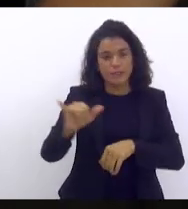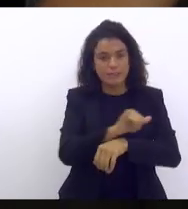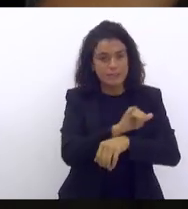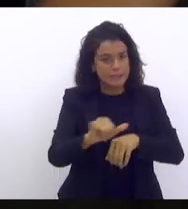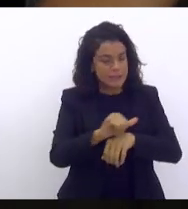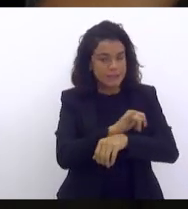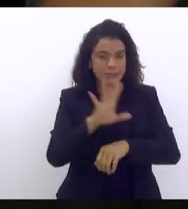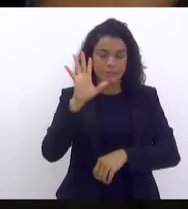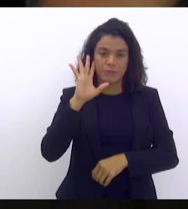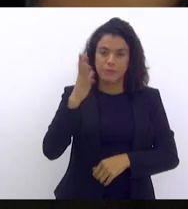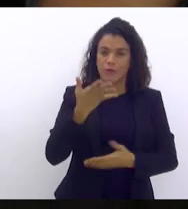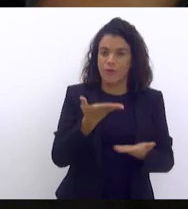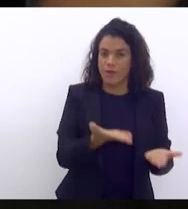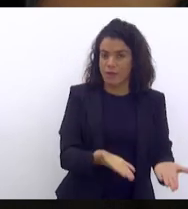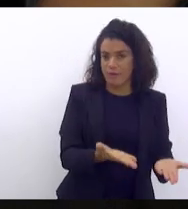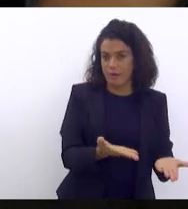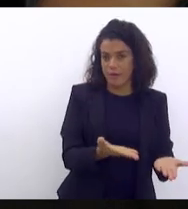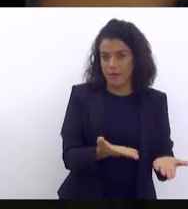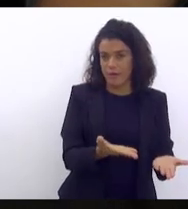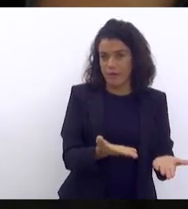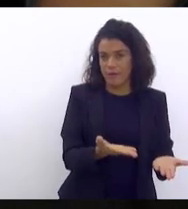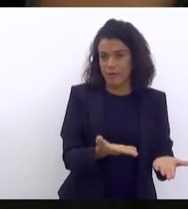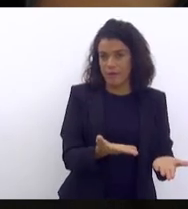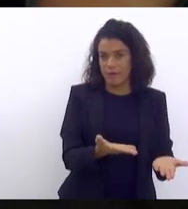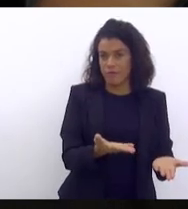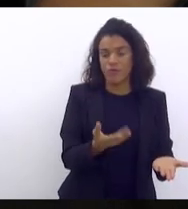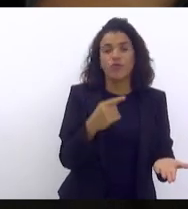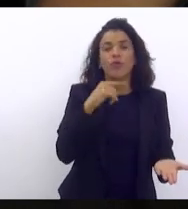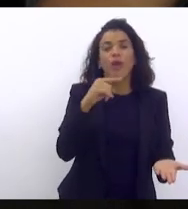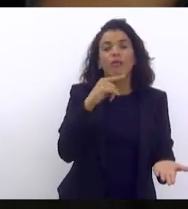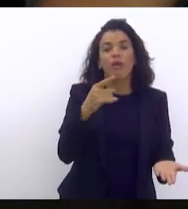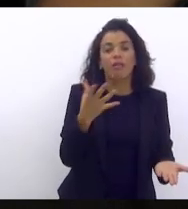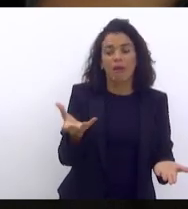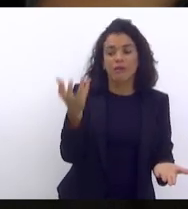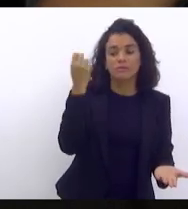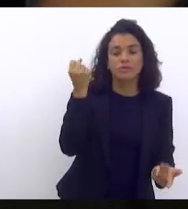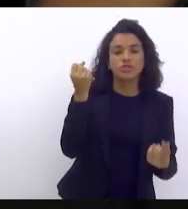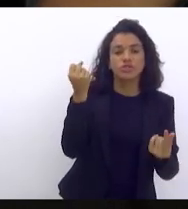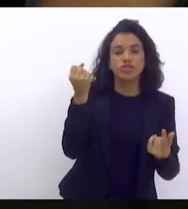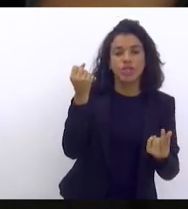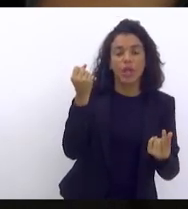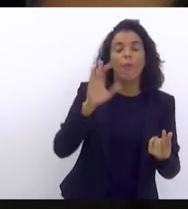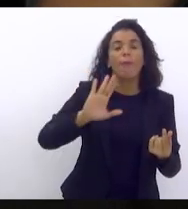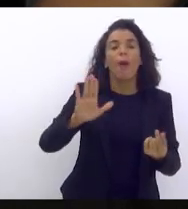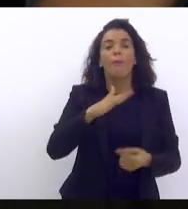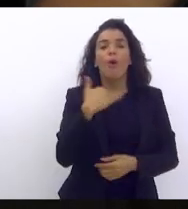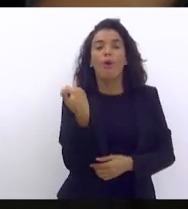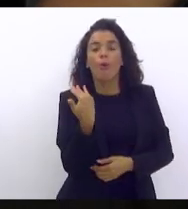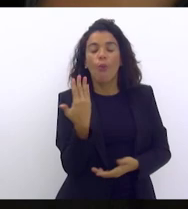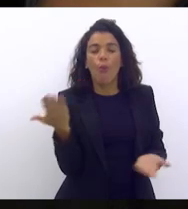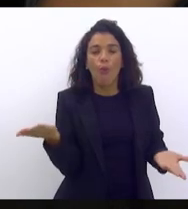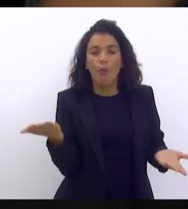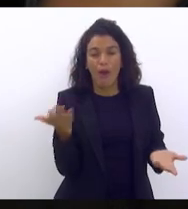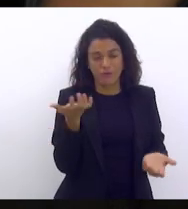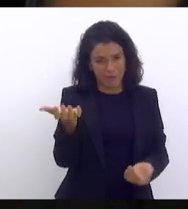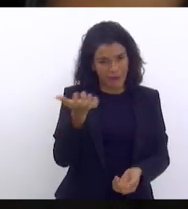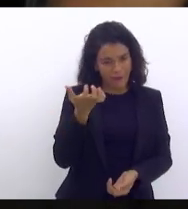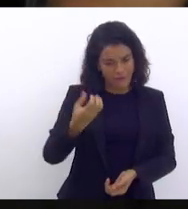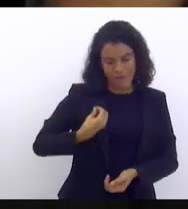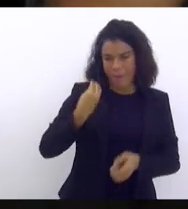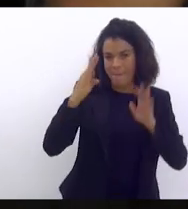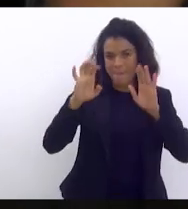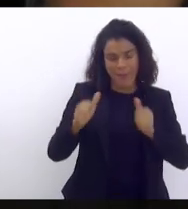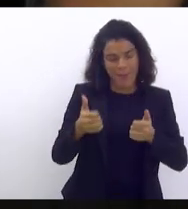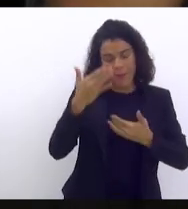pouco adianta receber algum dinheiro depois de morto. E a gente quer viver bem a nossa